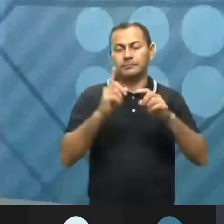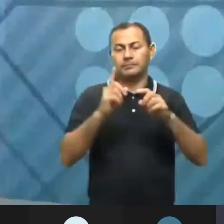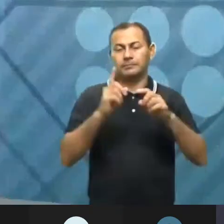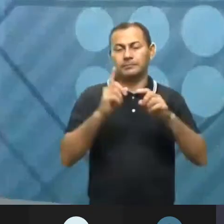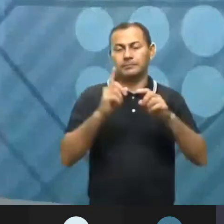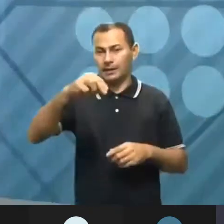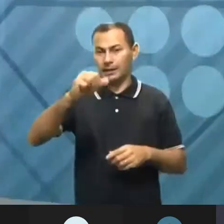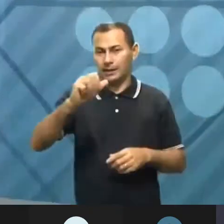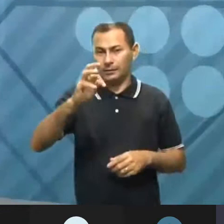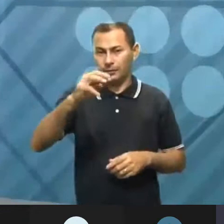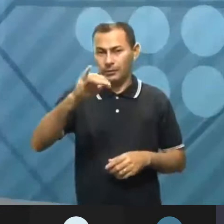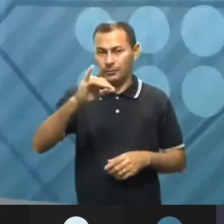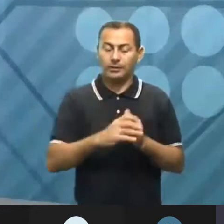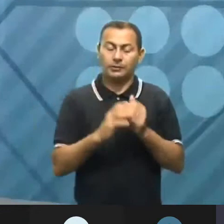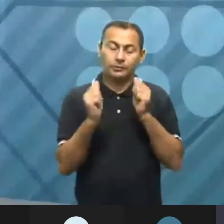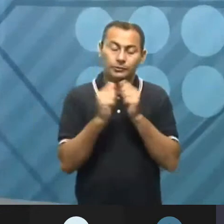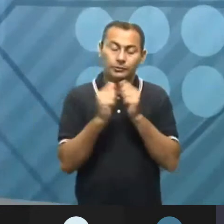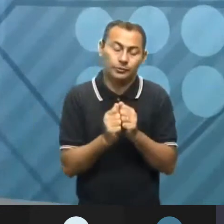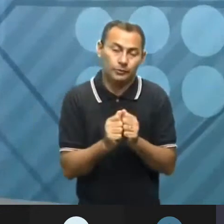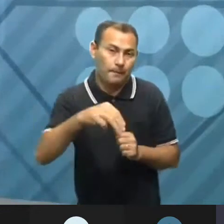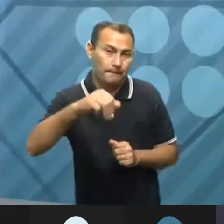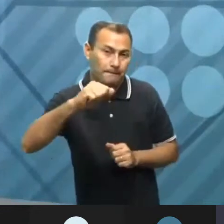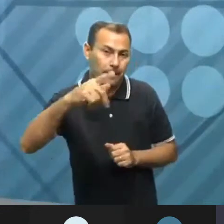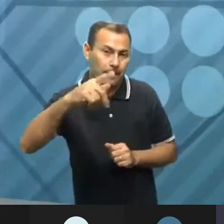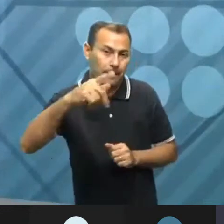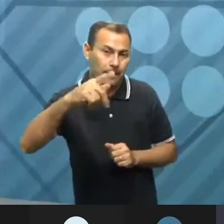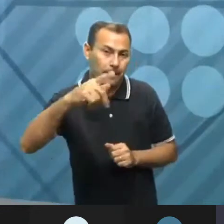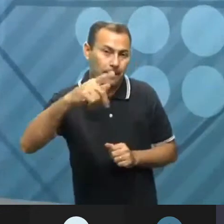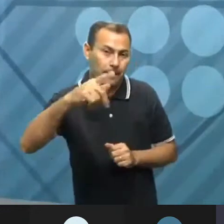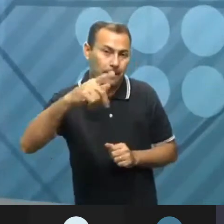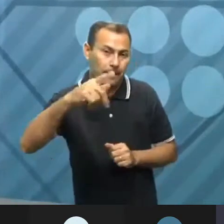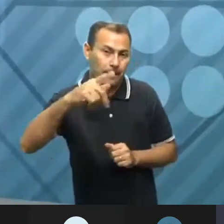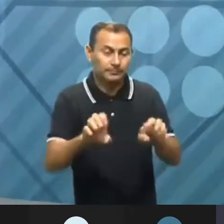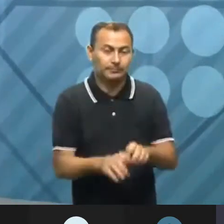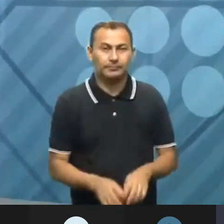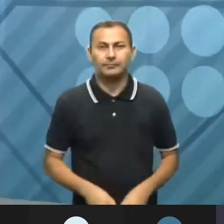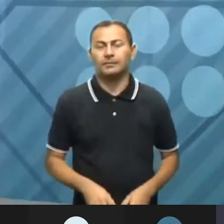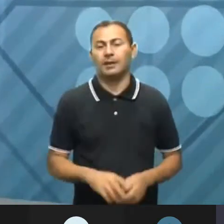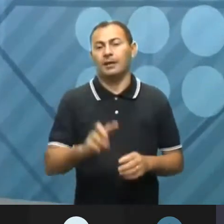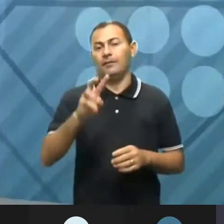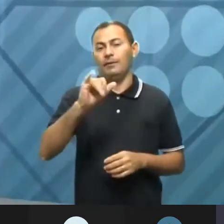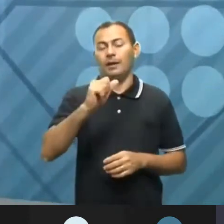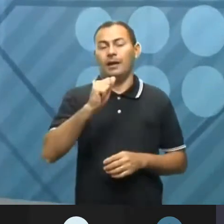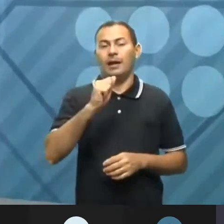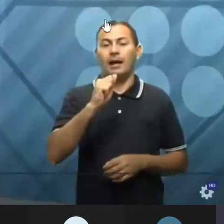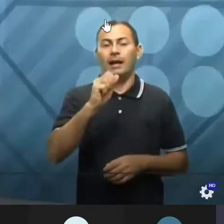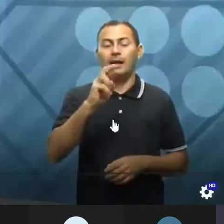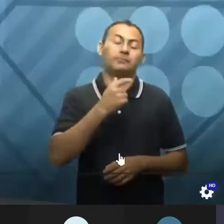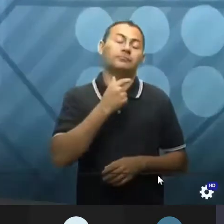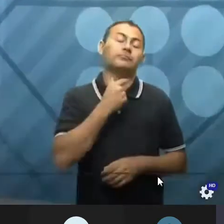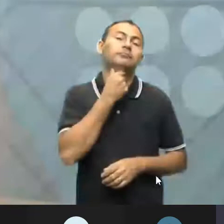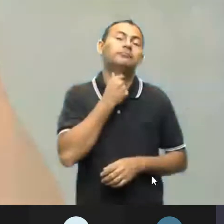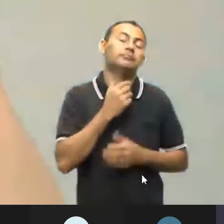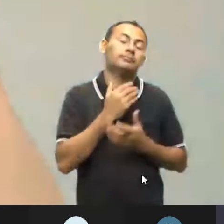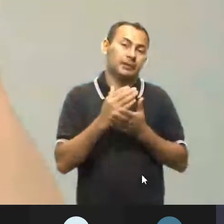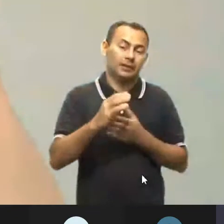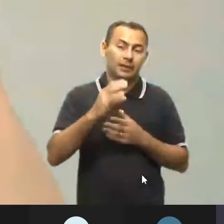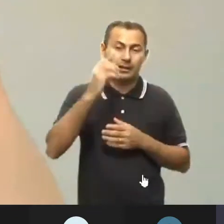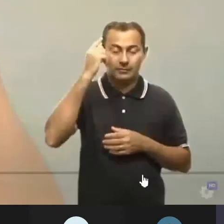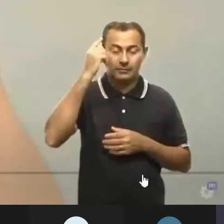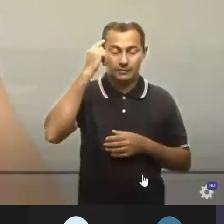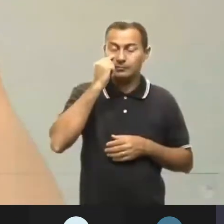peça anatômica, para, junto com o atlas, a gente conseguir identificar as estruturas aí das vias aéreas superiores, começando lá